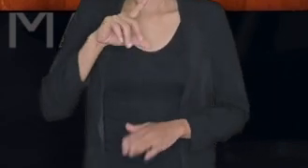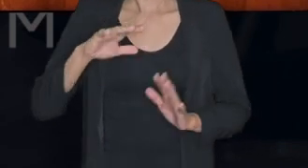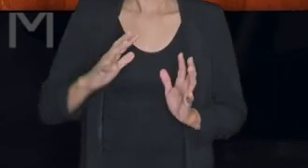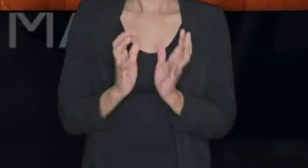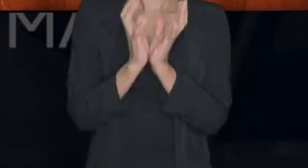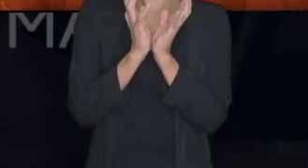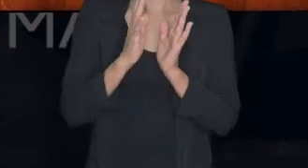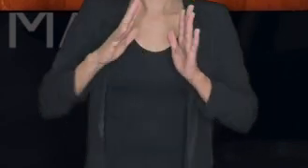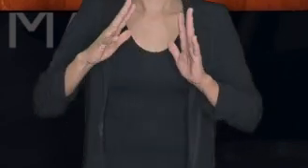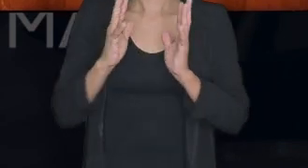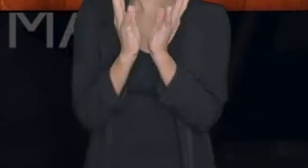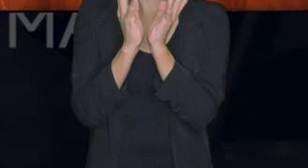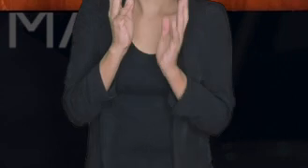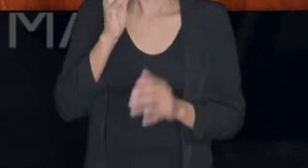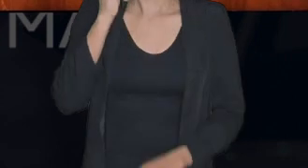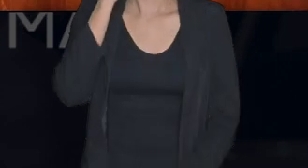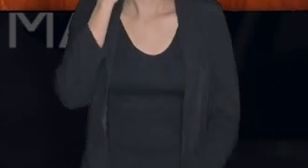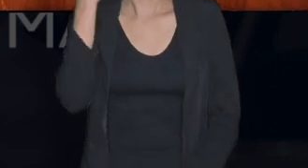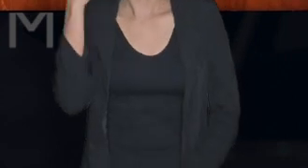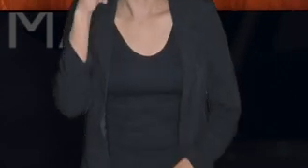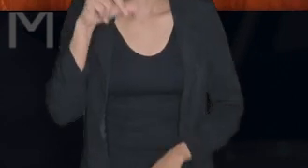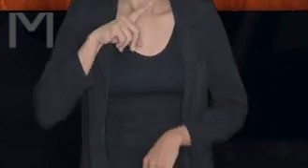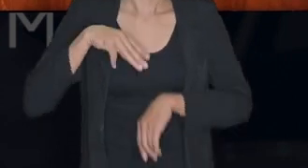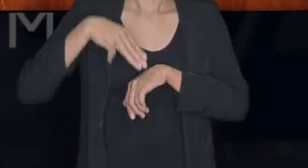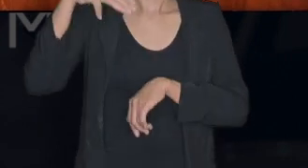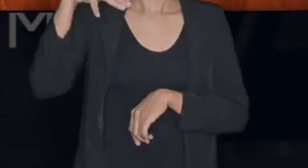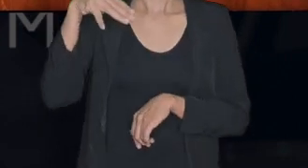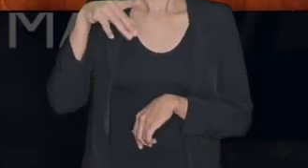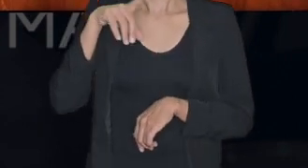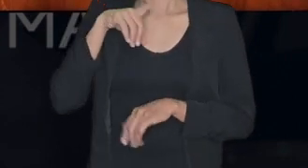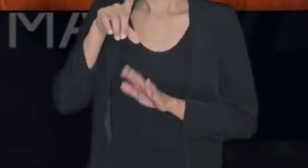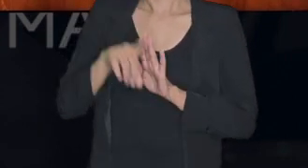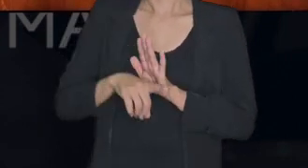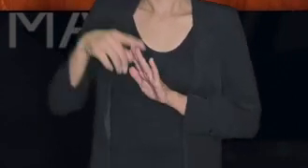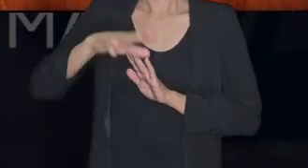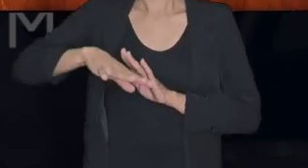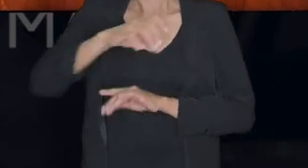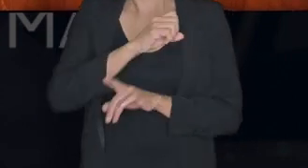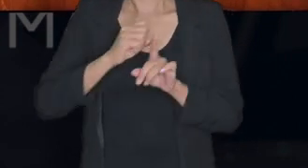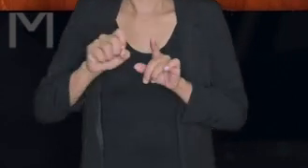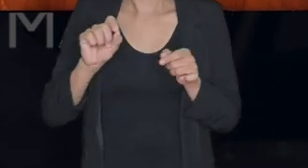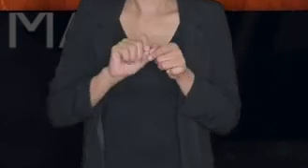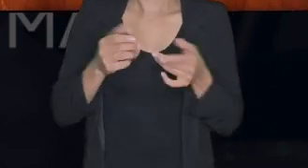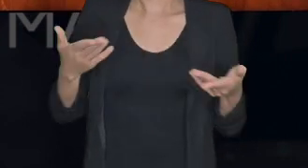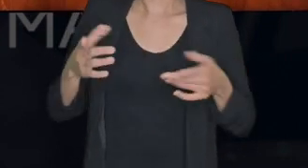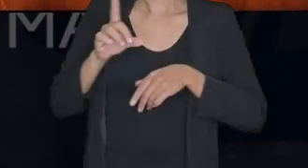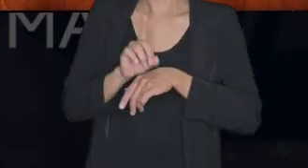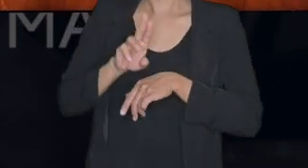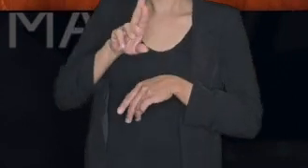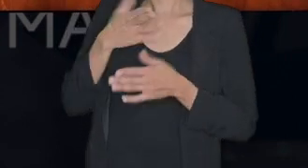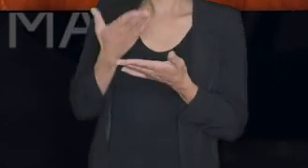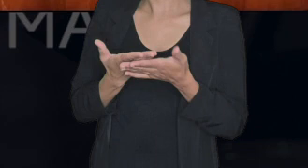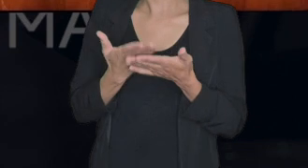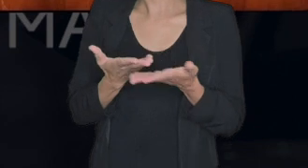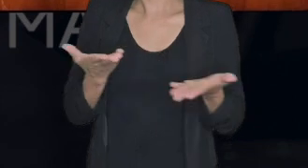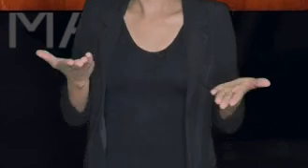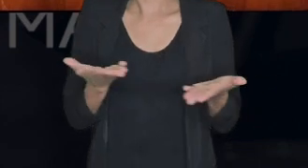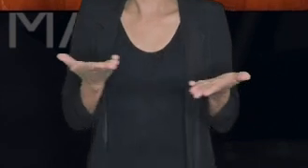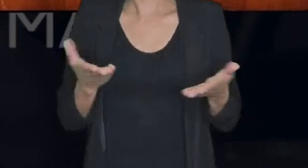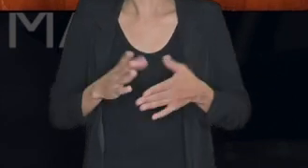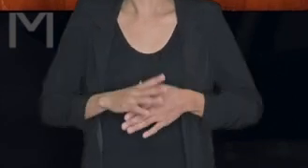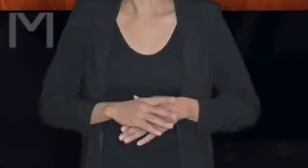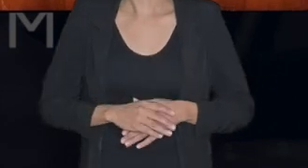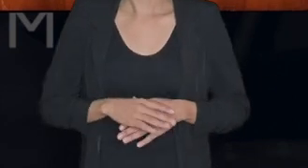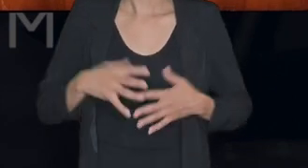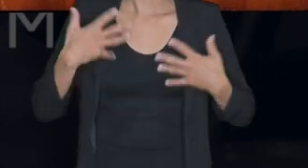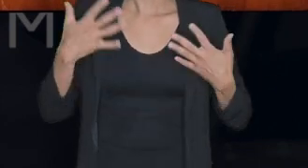Relações Sociais e na qual realiza o seu doutorado atualmente. É com grande alegria e satisfação que os